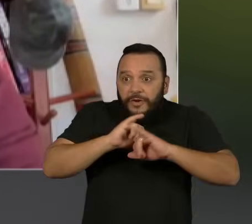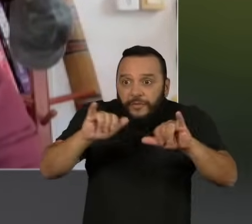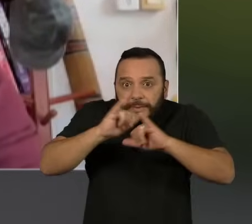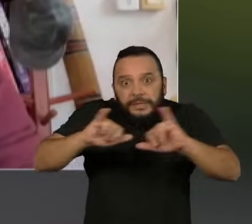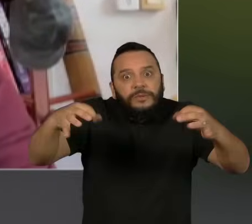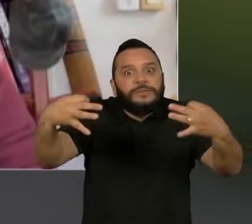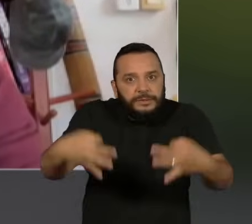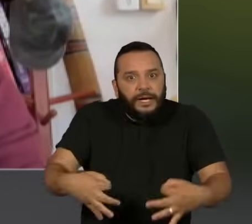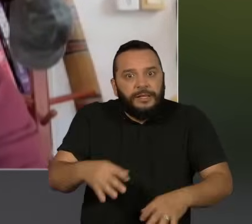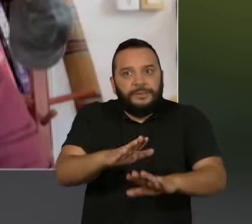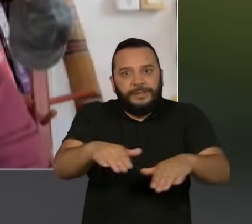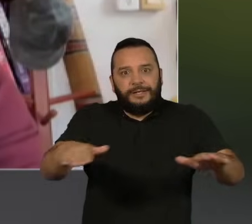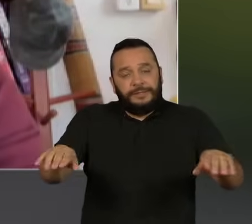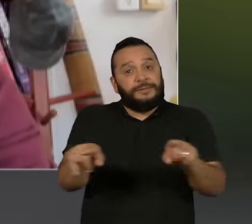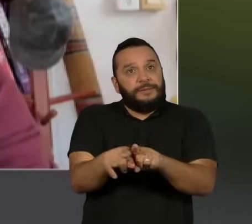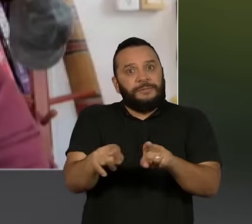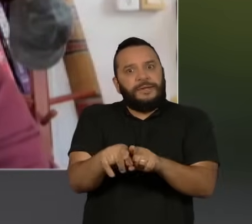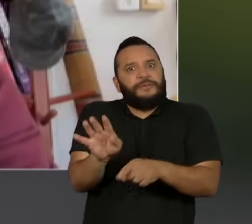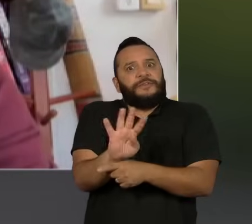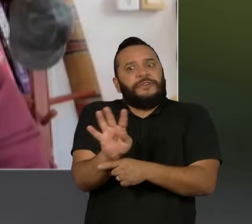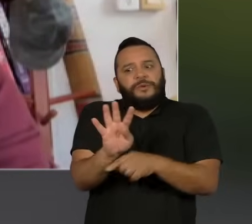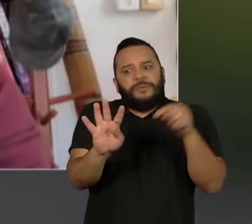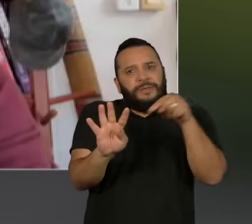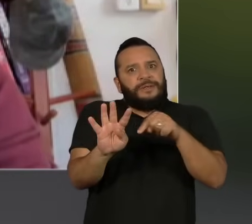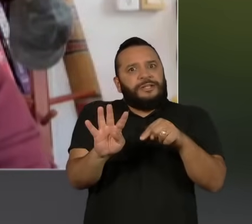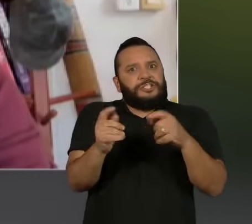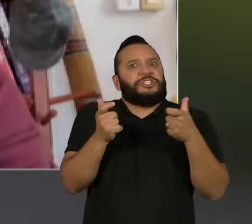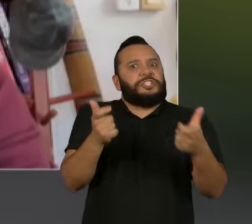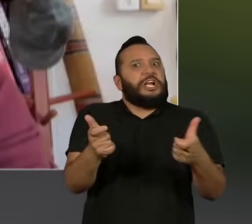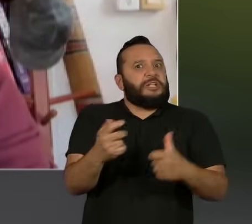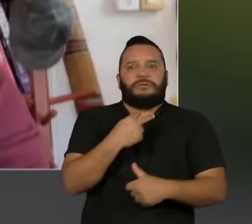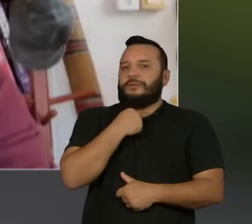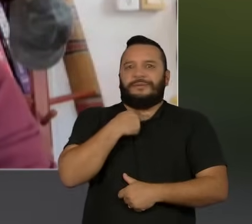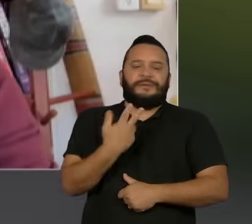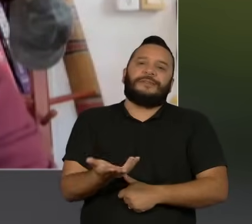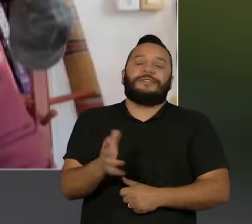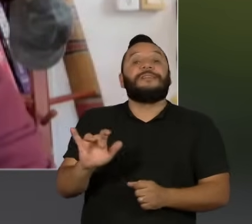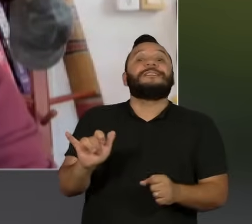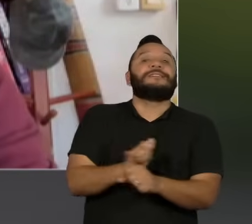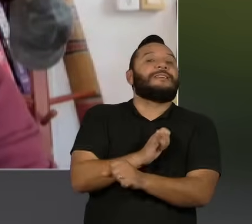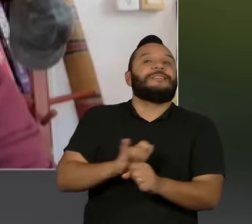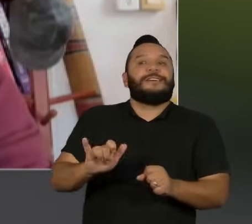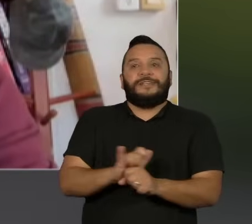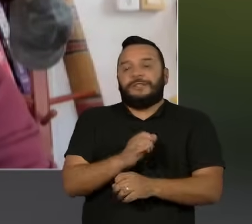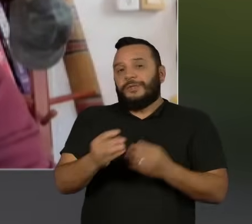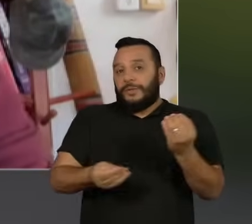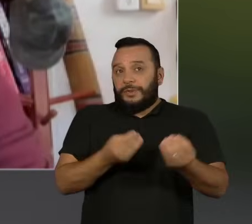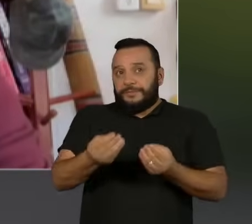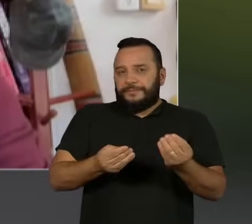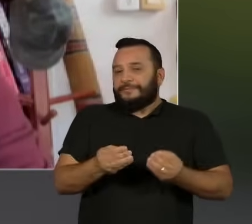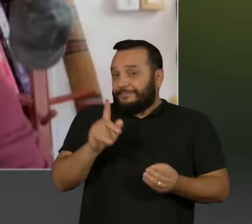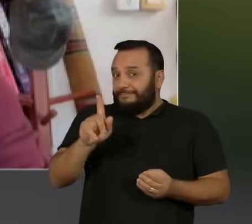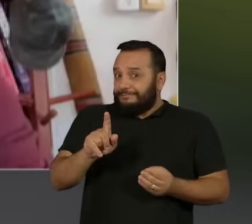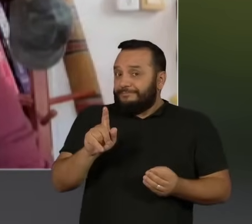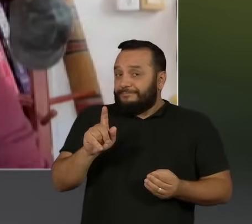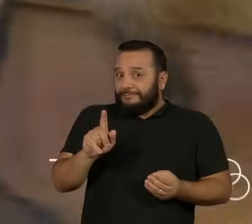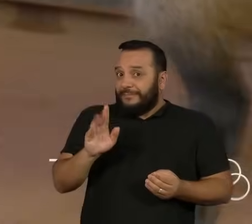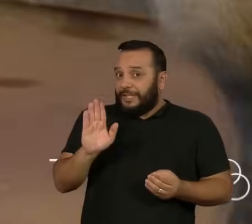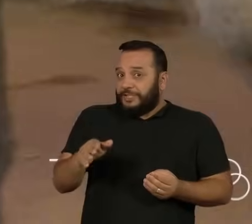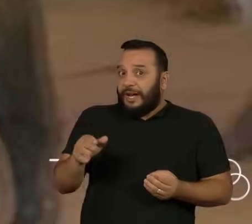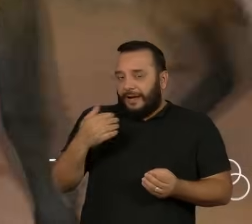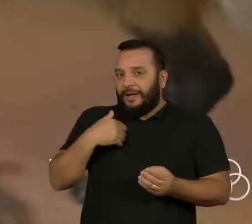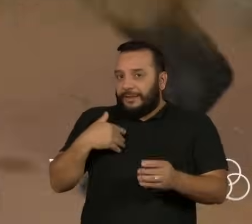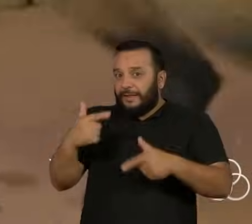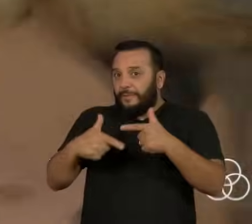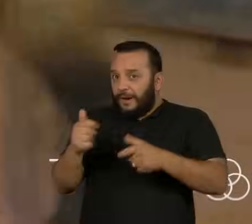mesmo tempo, o filme não pode ser chato. Então, a forma que a gente encontrou foi trabalhar muito próximo aos próprios